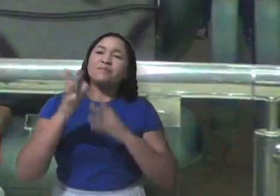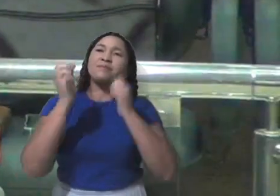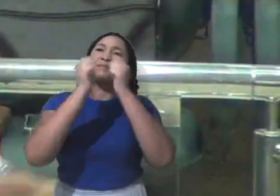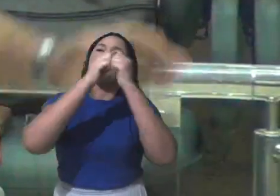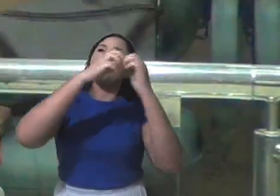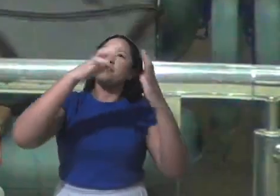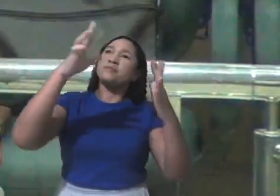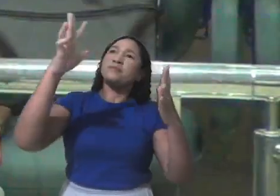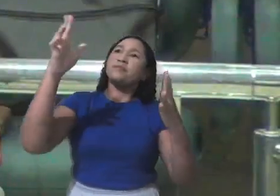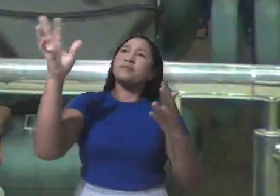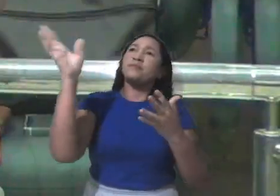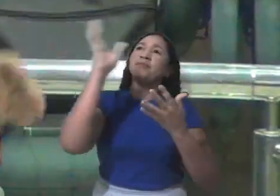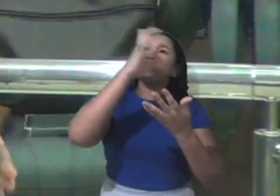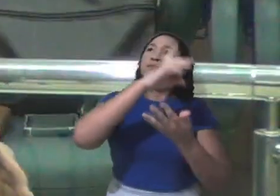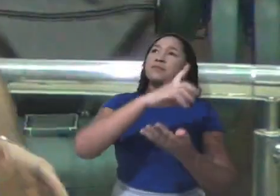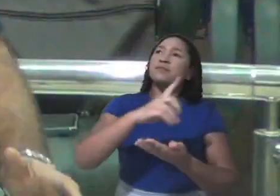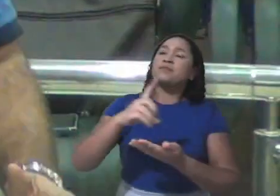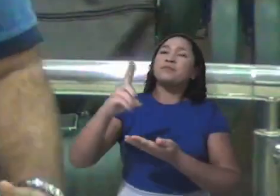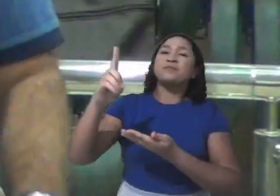Deus. Nenhuma,